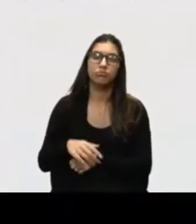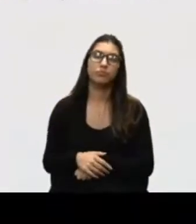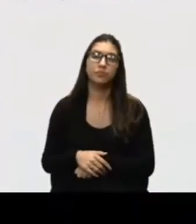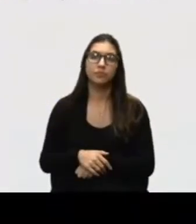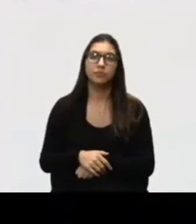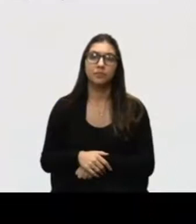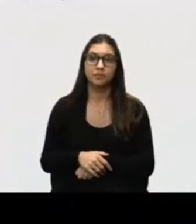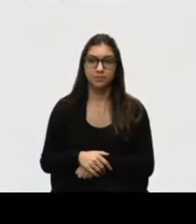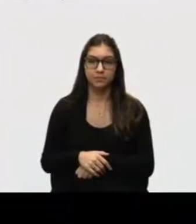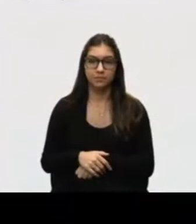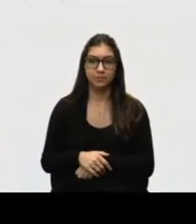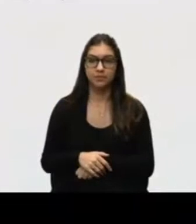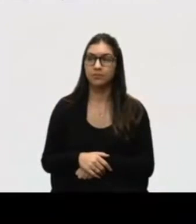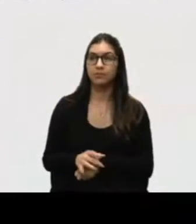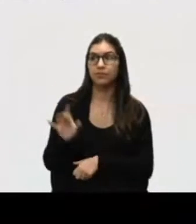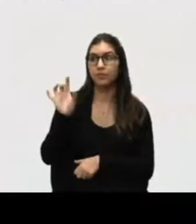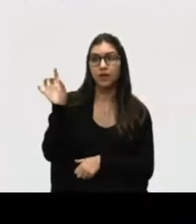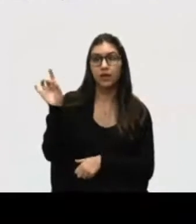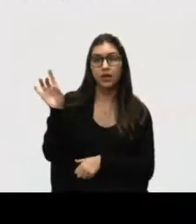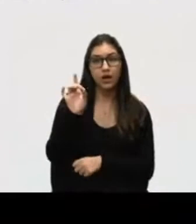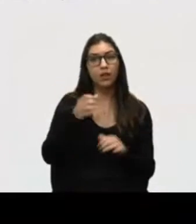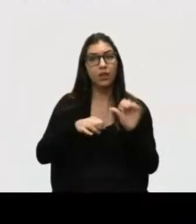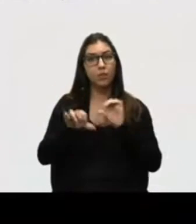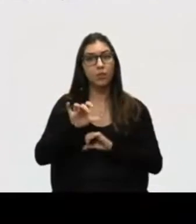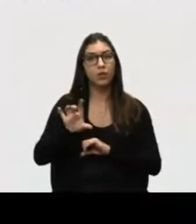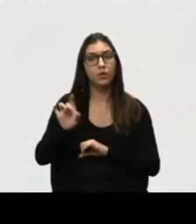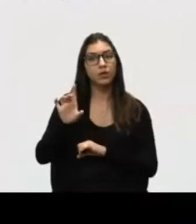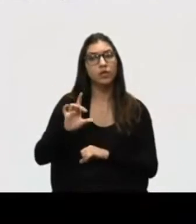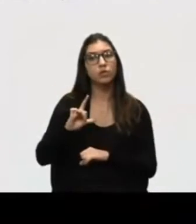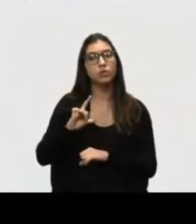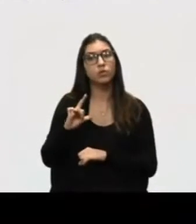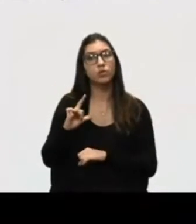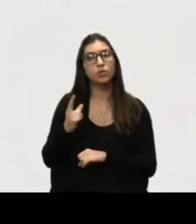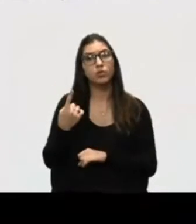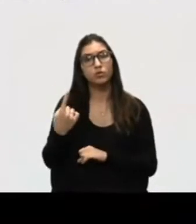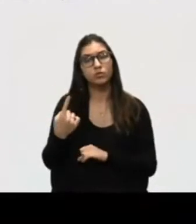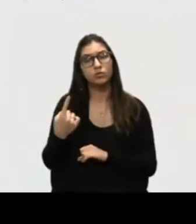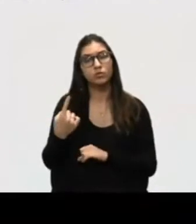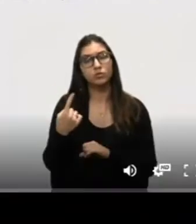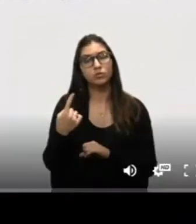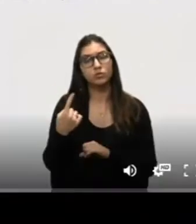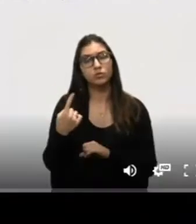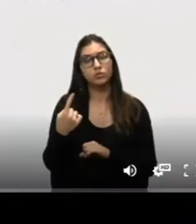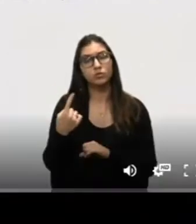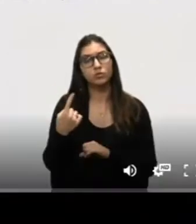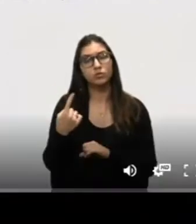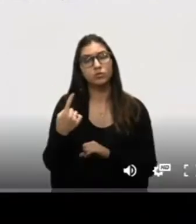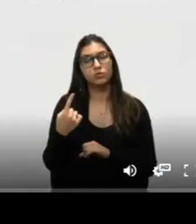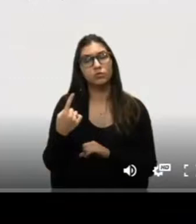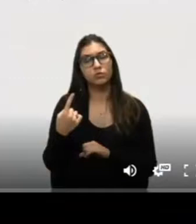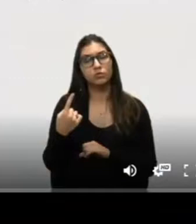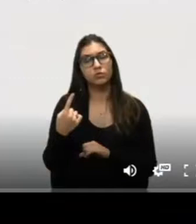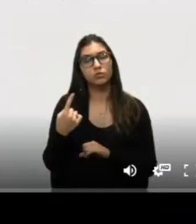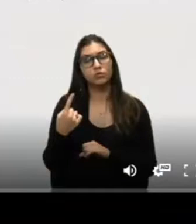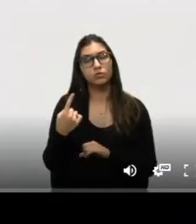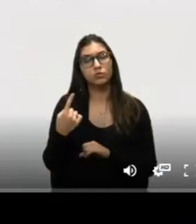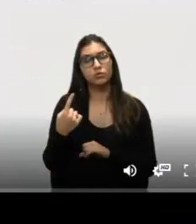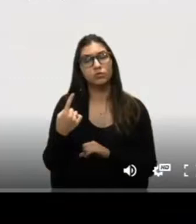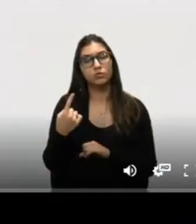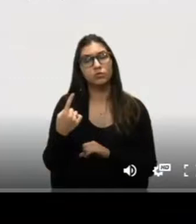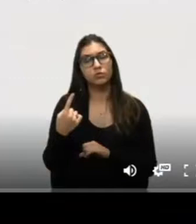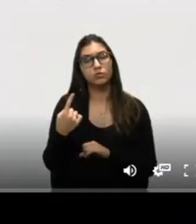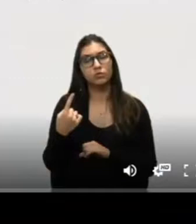que cada laboratório vai possuir apenas um equipamento para a determinação de ponto de fusão. Eu parei aqui, gente, só para